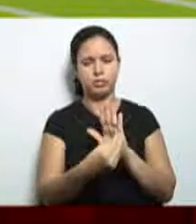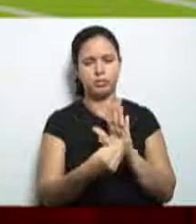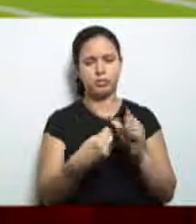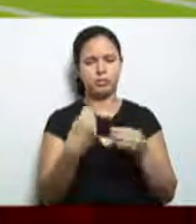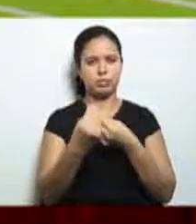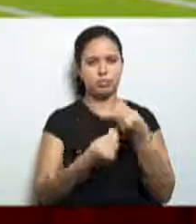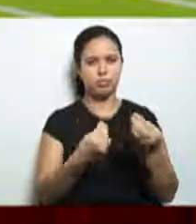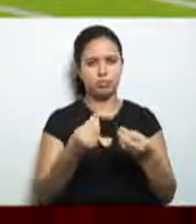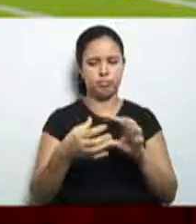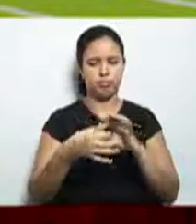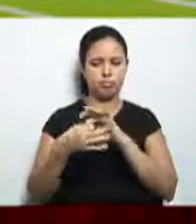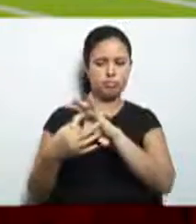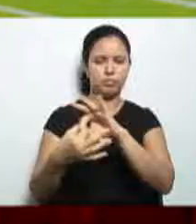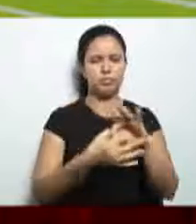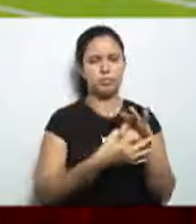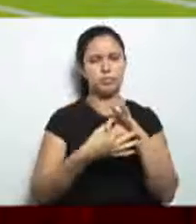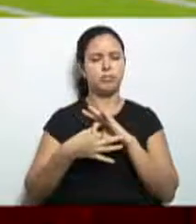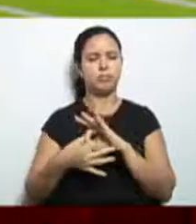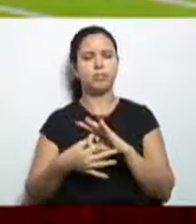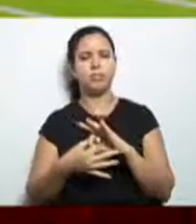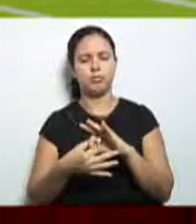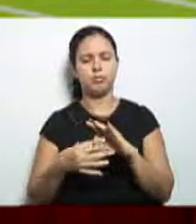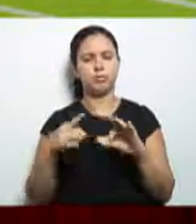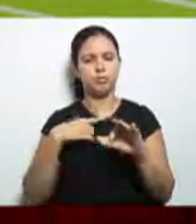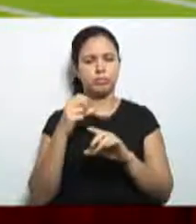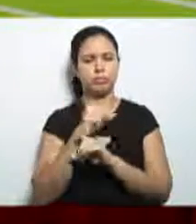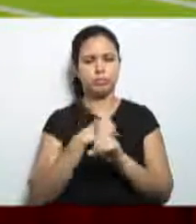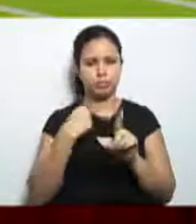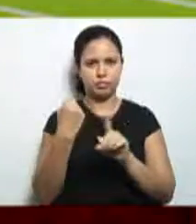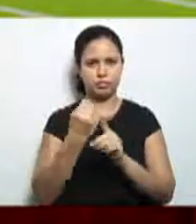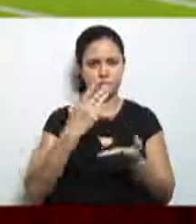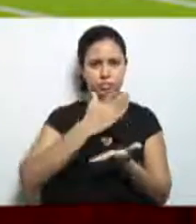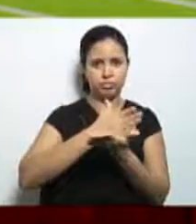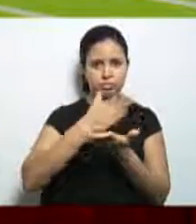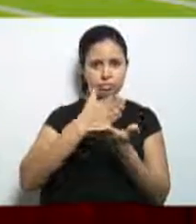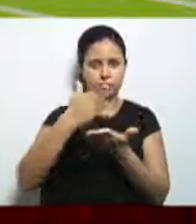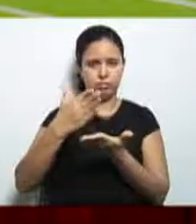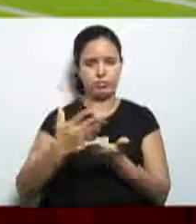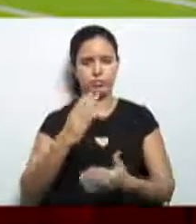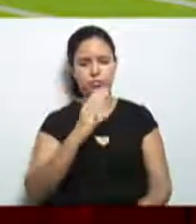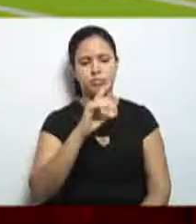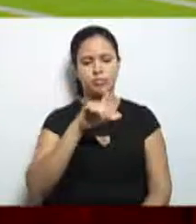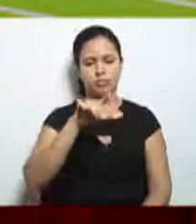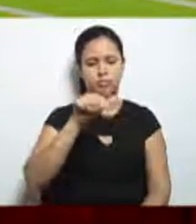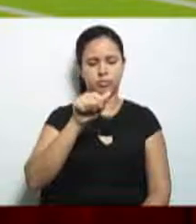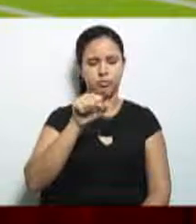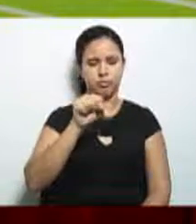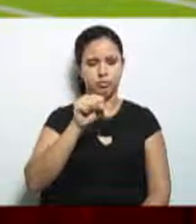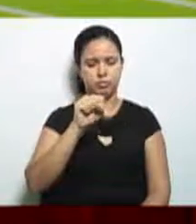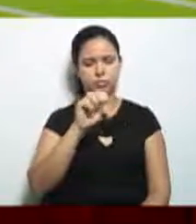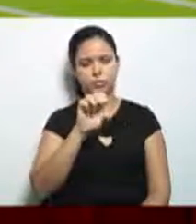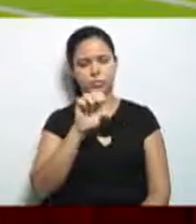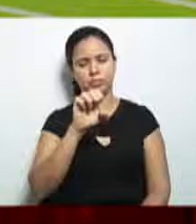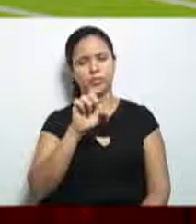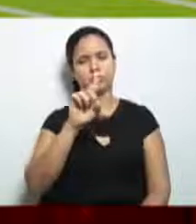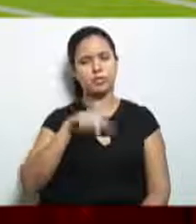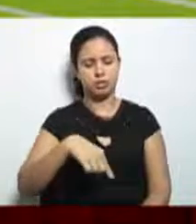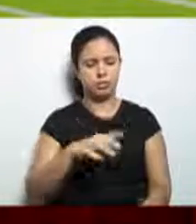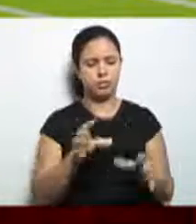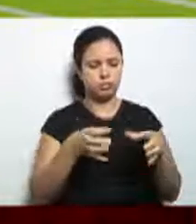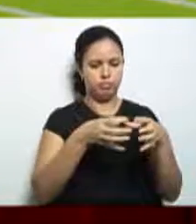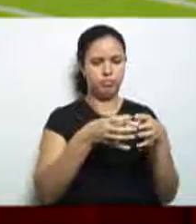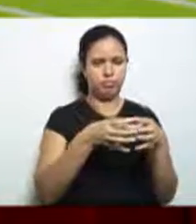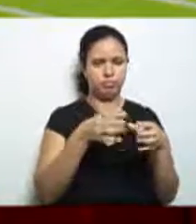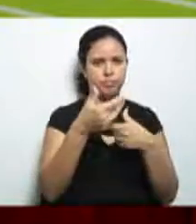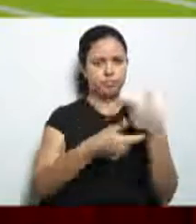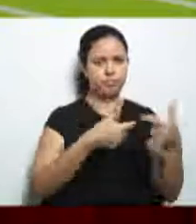se relacionam e, a partir daí, a gente vai ter uma sociedade dividida em classes. A classe que trabalha, que produz, como a professora